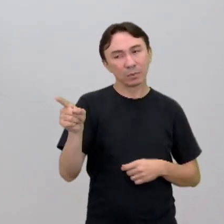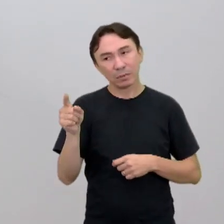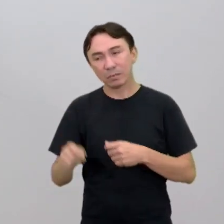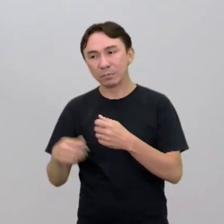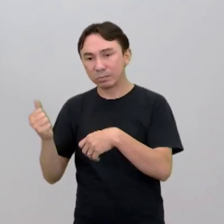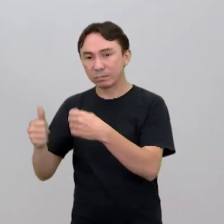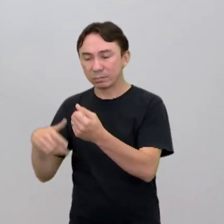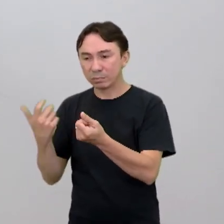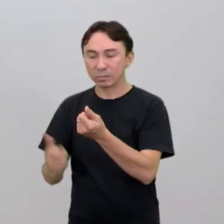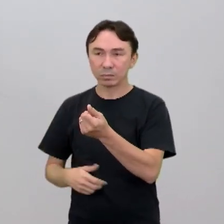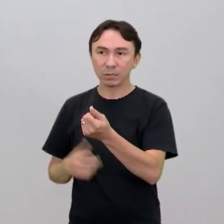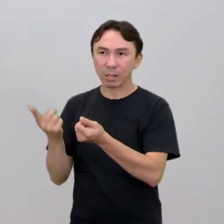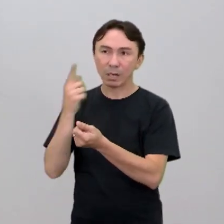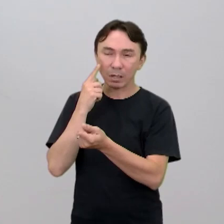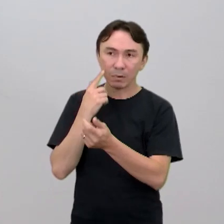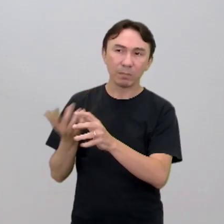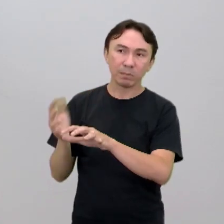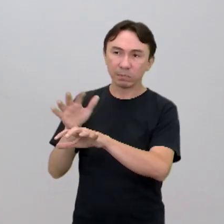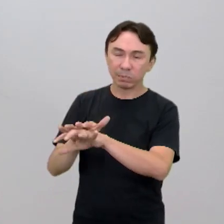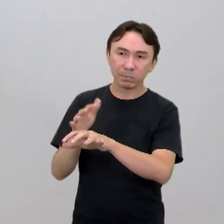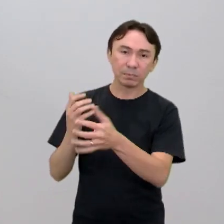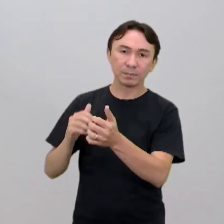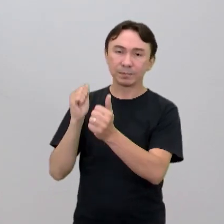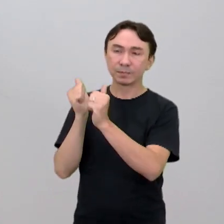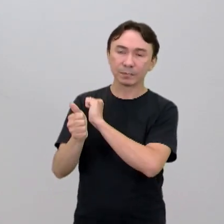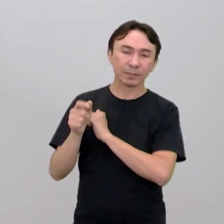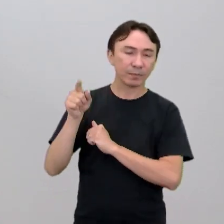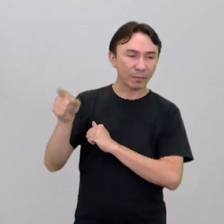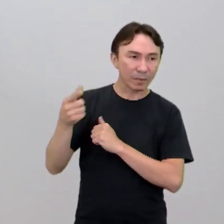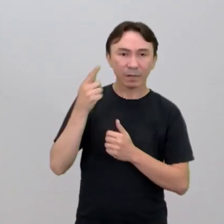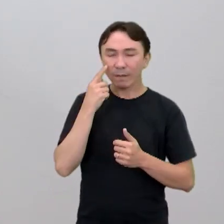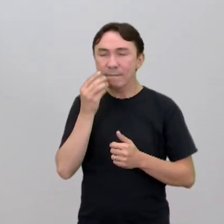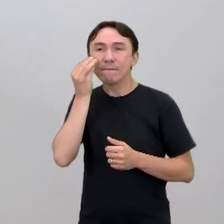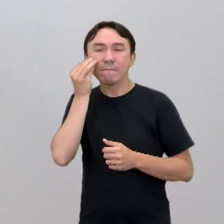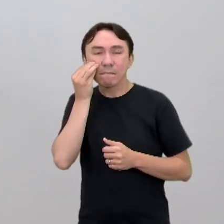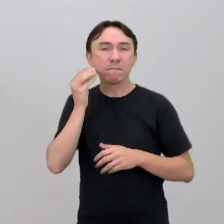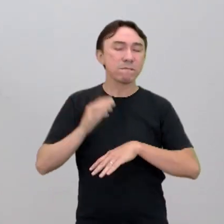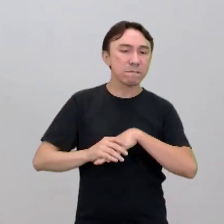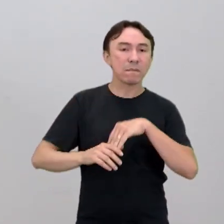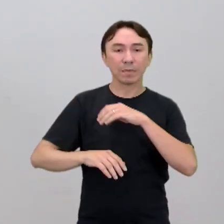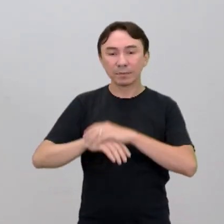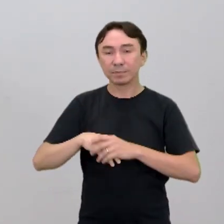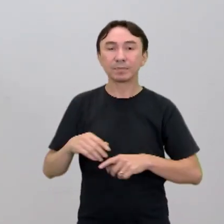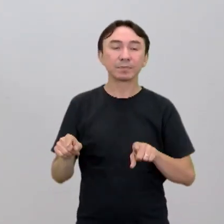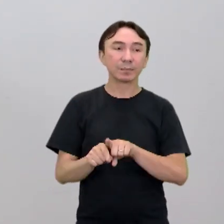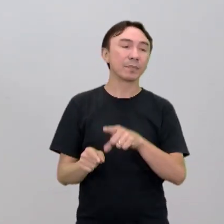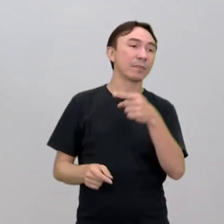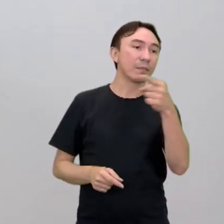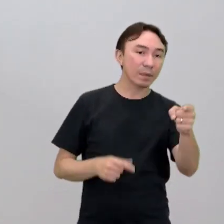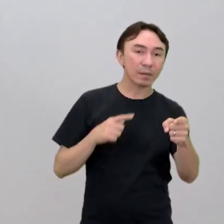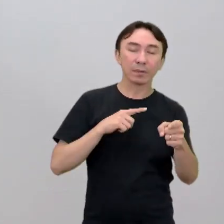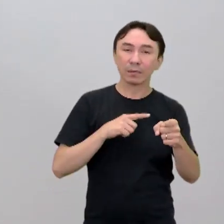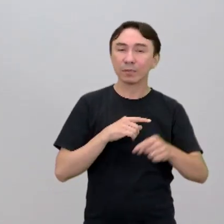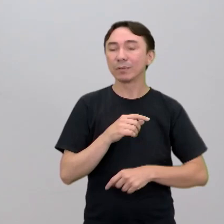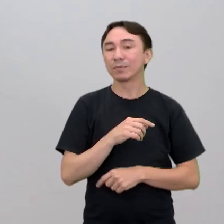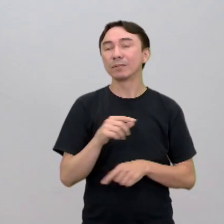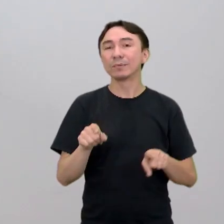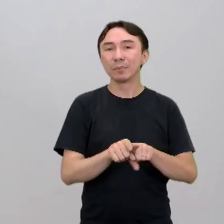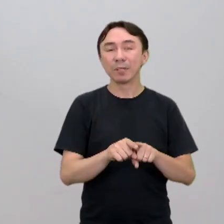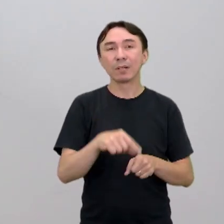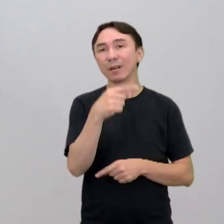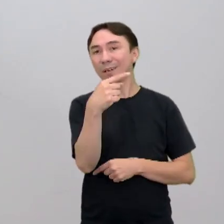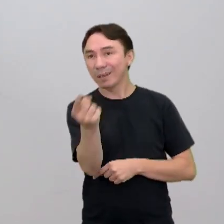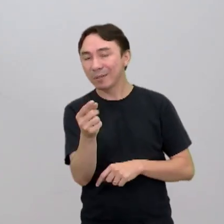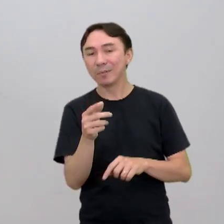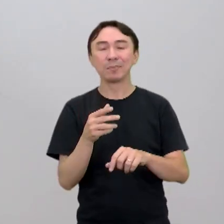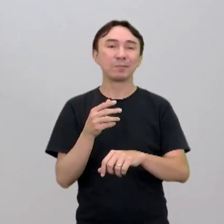jornalismo e inclusão, esportiva, né, práticas e experimentações, o Jocélio falando lá na criação e comunicação, o Mauro também